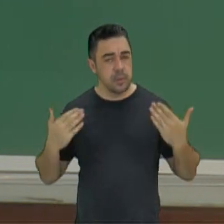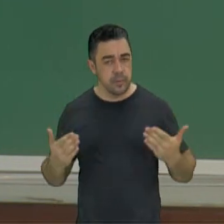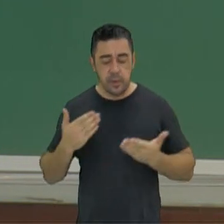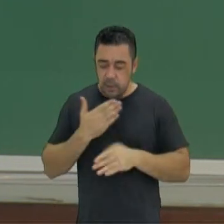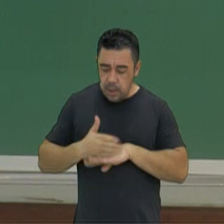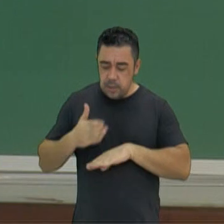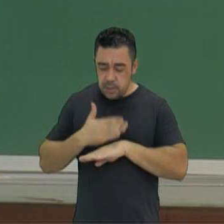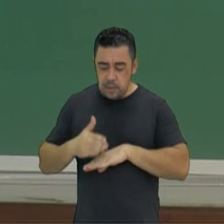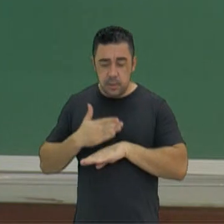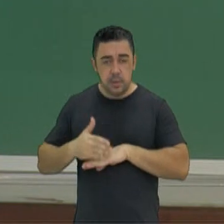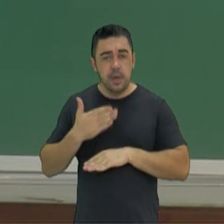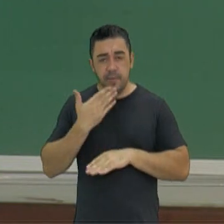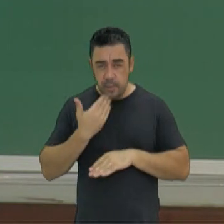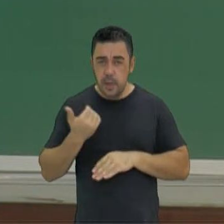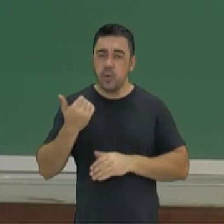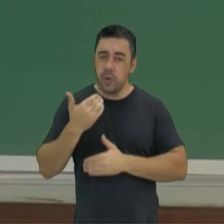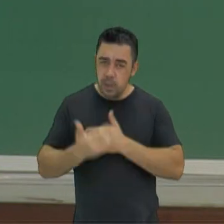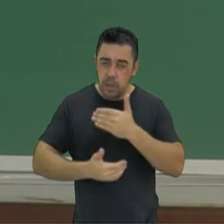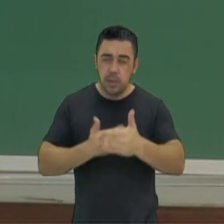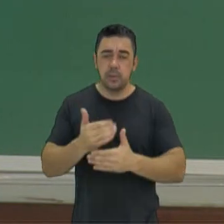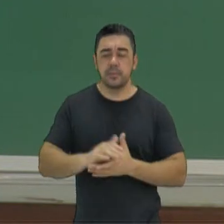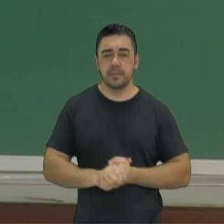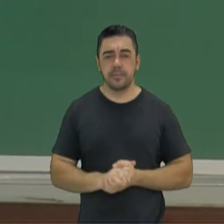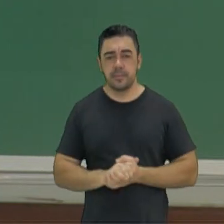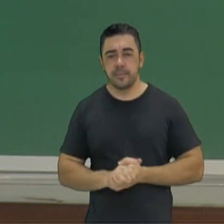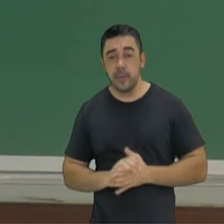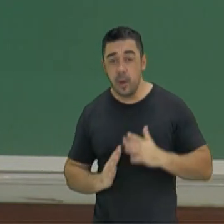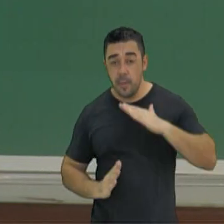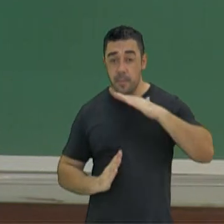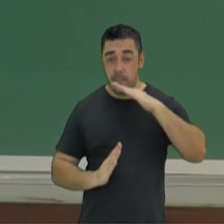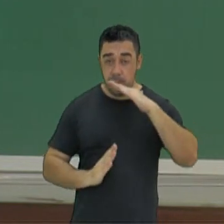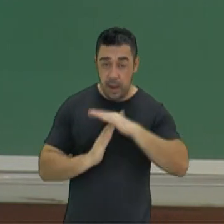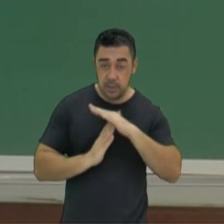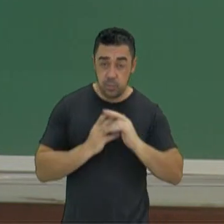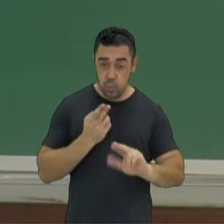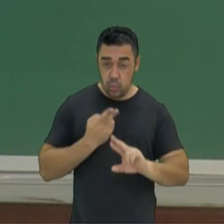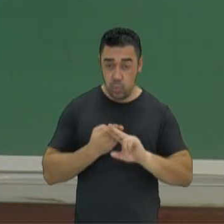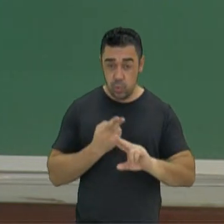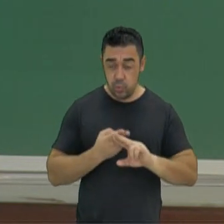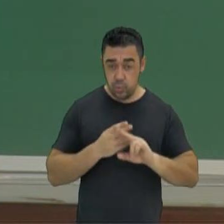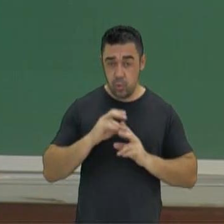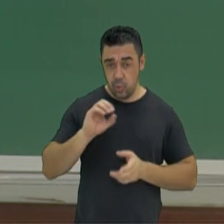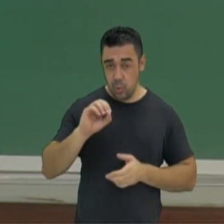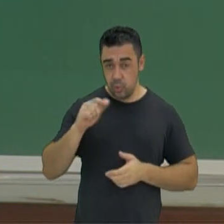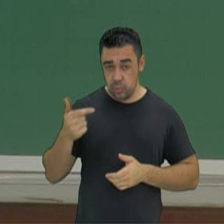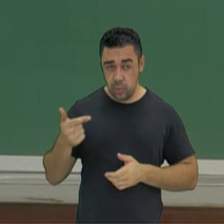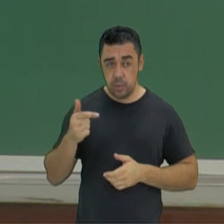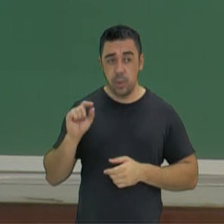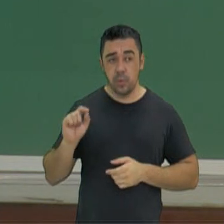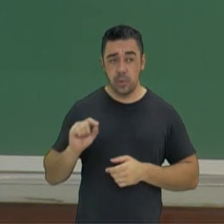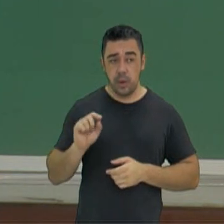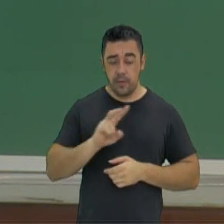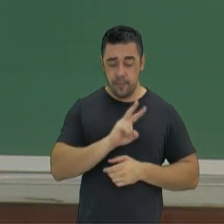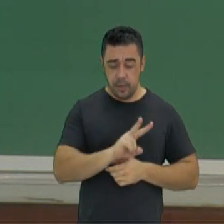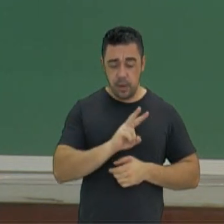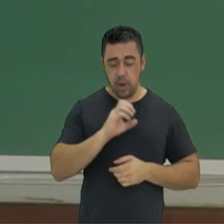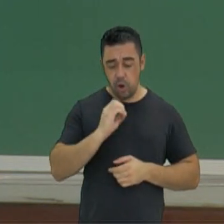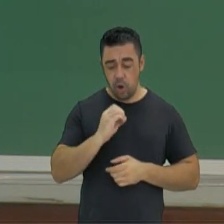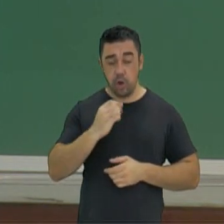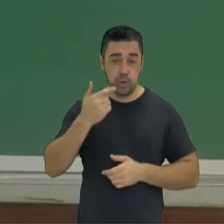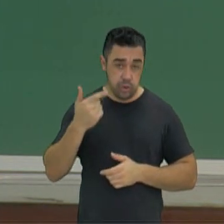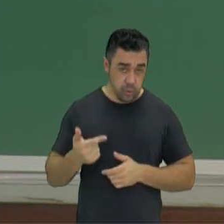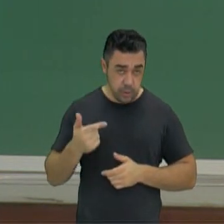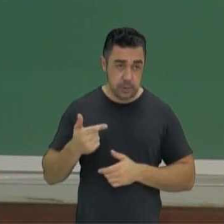sendo otimizado. O consumo máximo de oxigênio, como nós comentamos em outras aulas, então a capacidade máxima